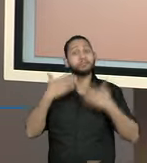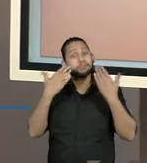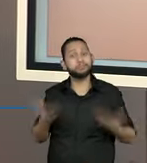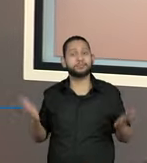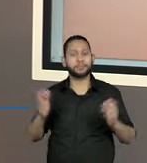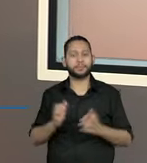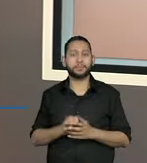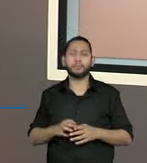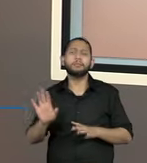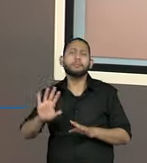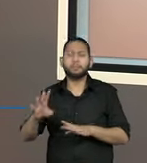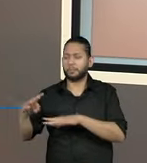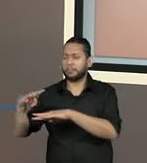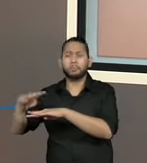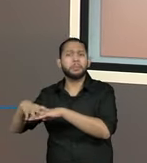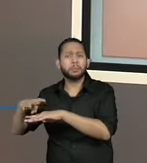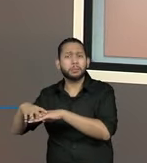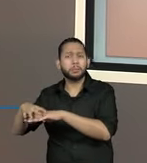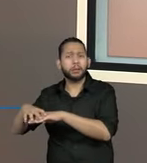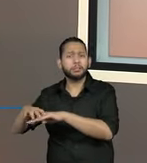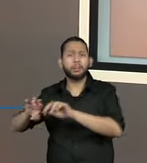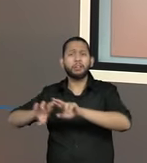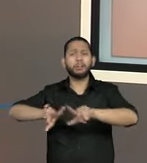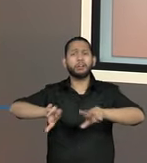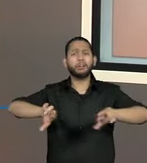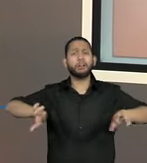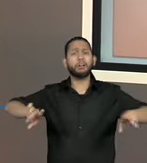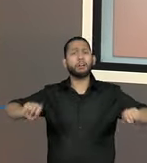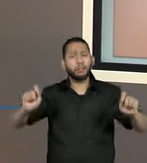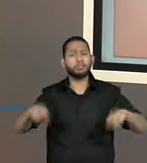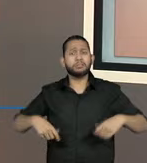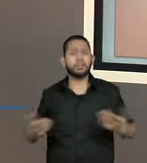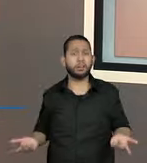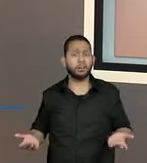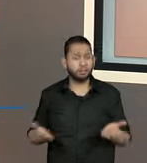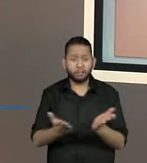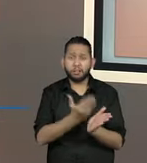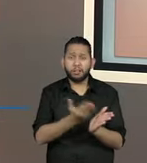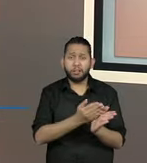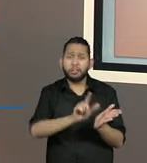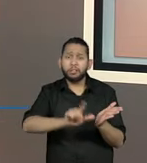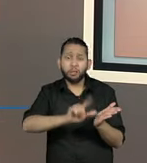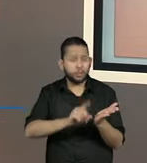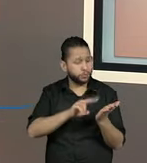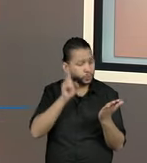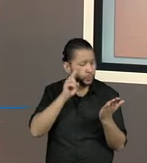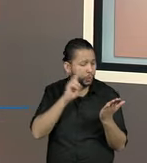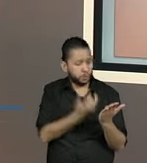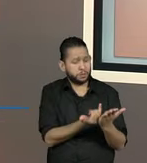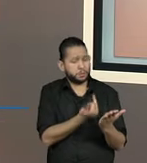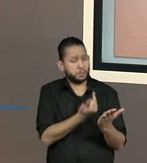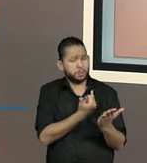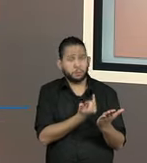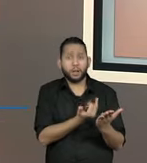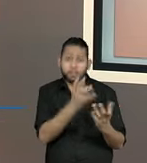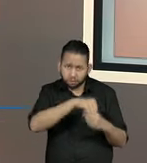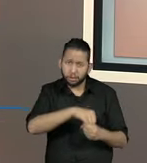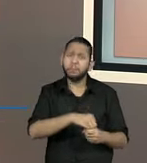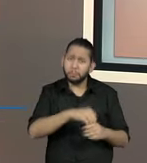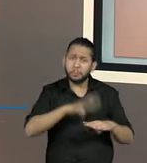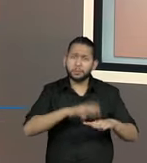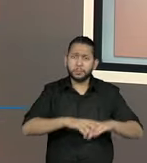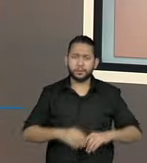A matemática está em todos os lugares, até dentro da literatura. E quem disse que